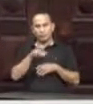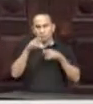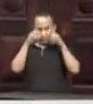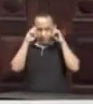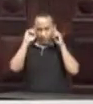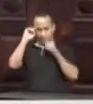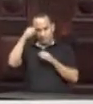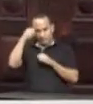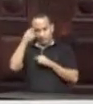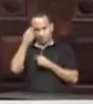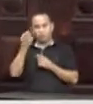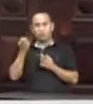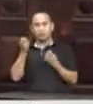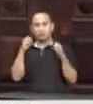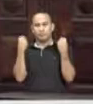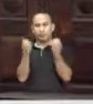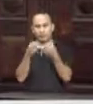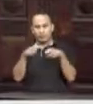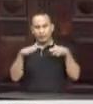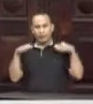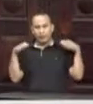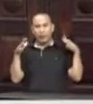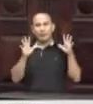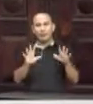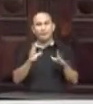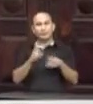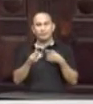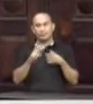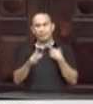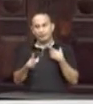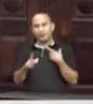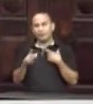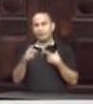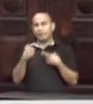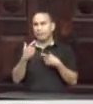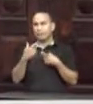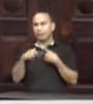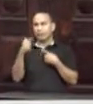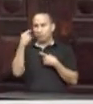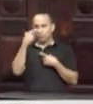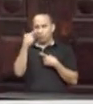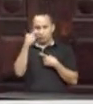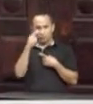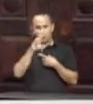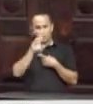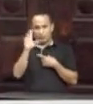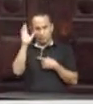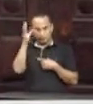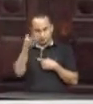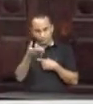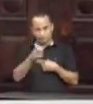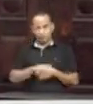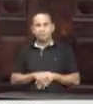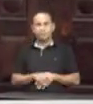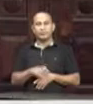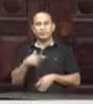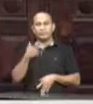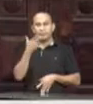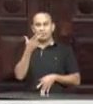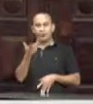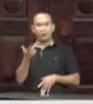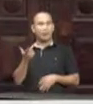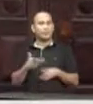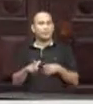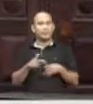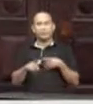escuros em plenário, mas realmente ainda estou com os meus problemas de infecção ocular não resolvidos. Queria saudar inicialmente